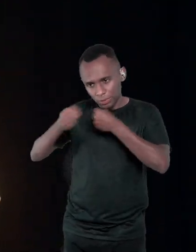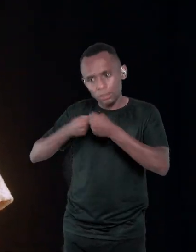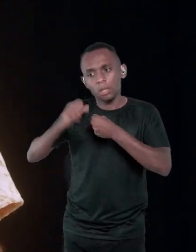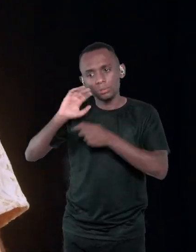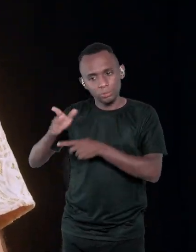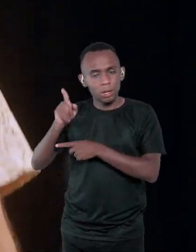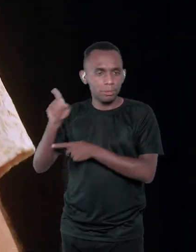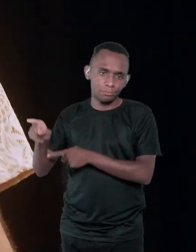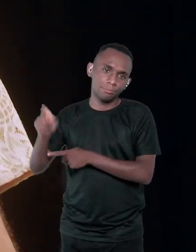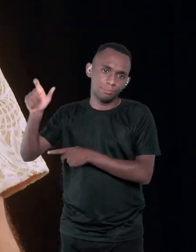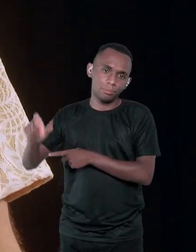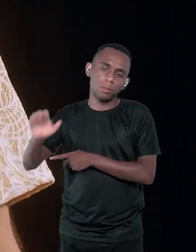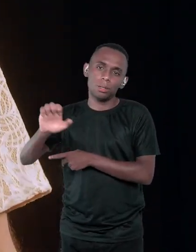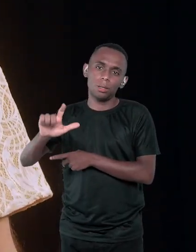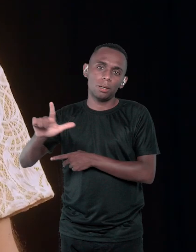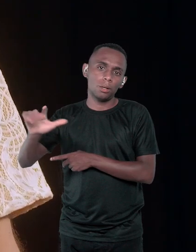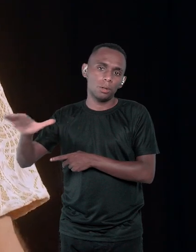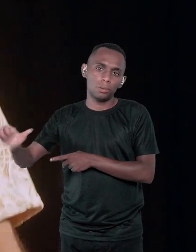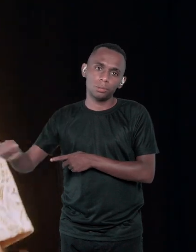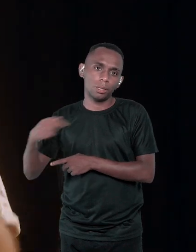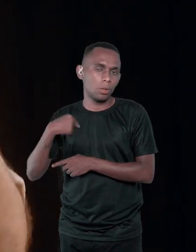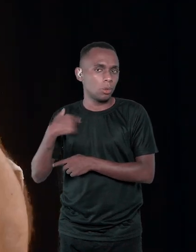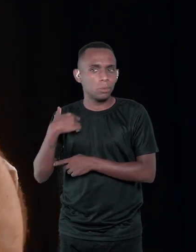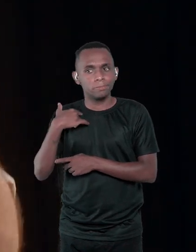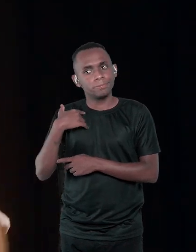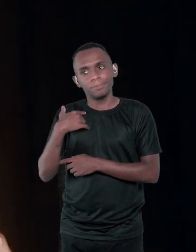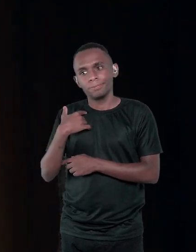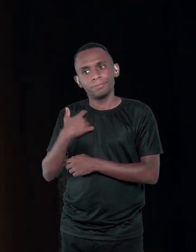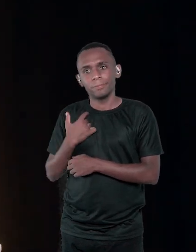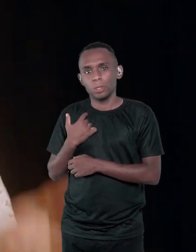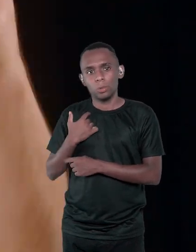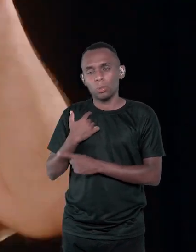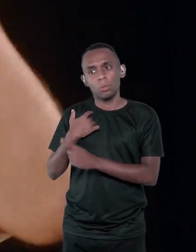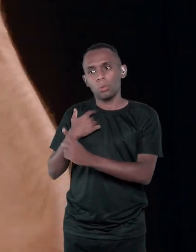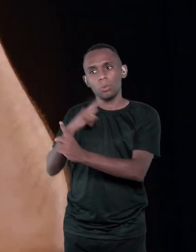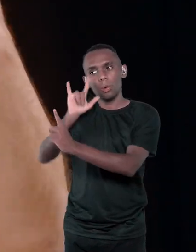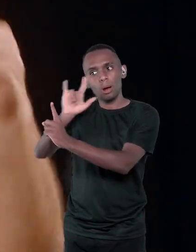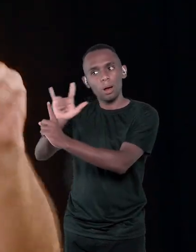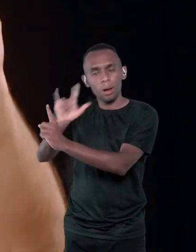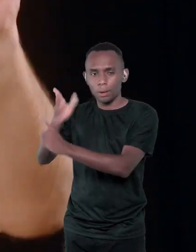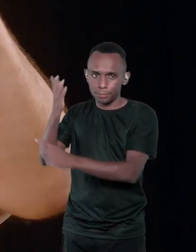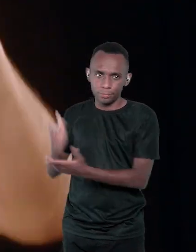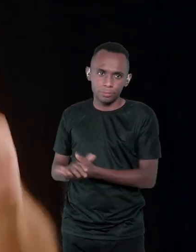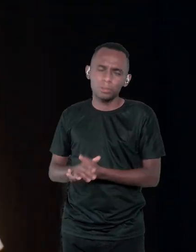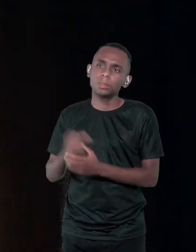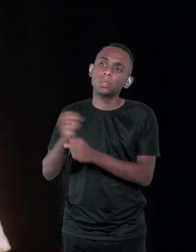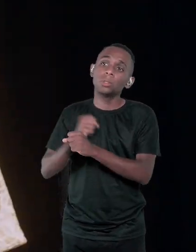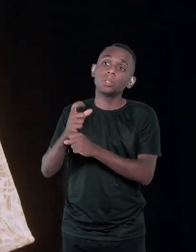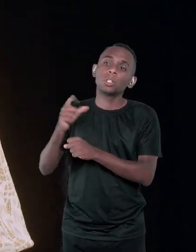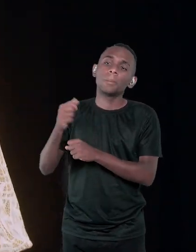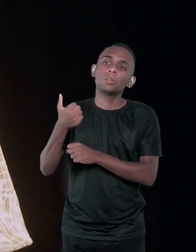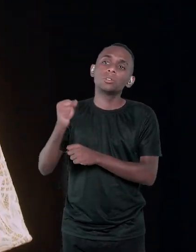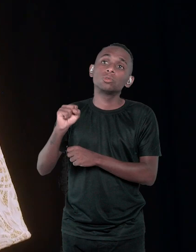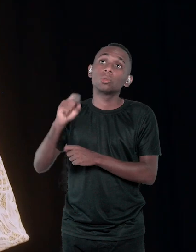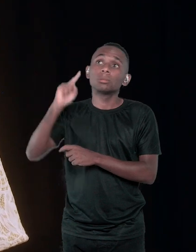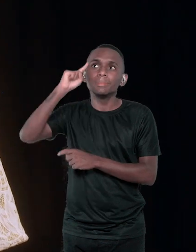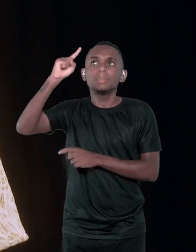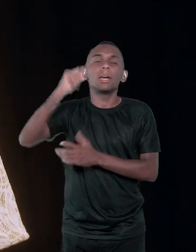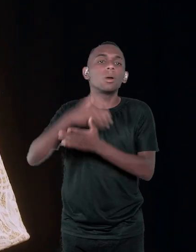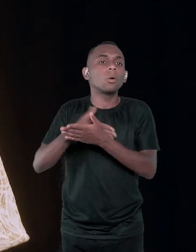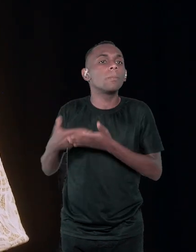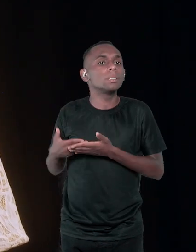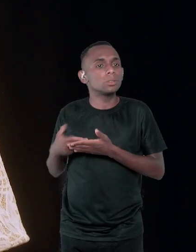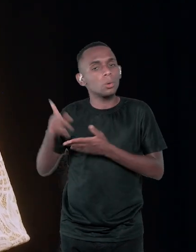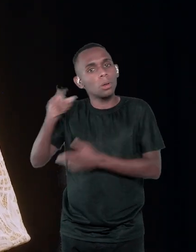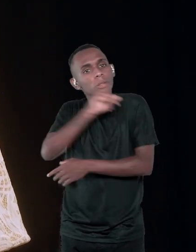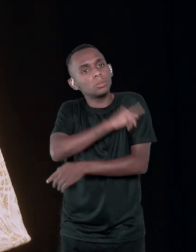vezes, fã, fazer o quê? Essa ideia começou a surgir em 2018, num show que ela deu no Circo Voador, lá no Rio de